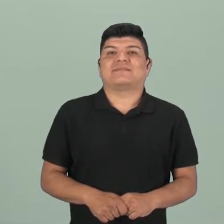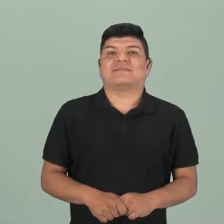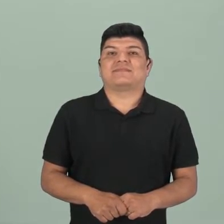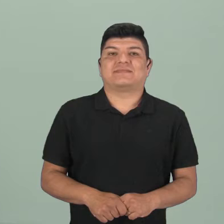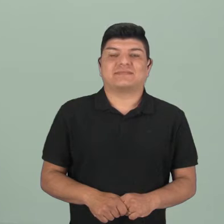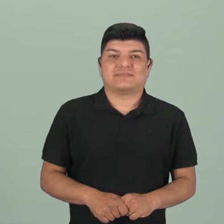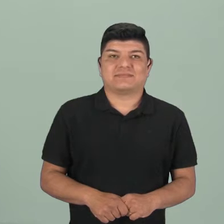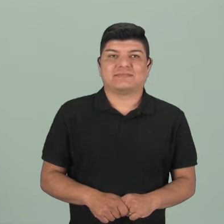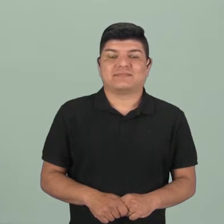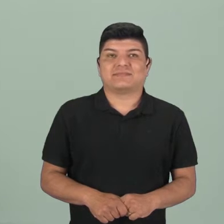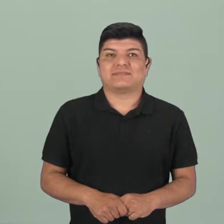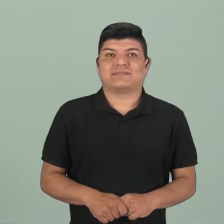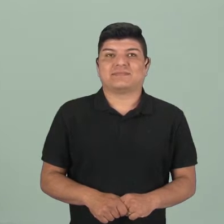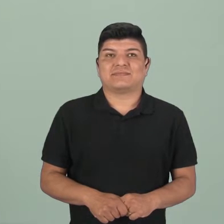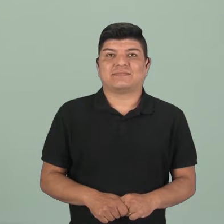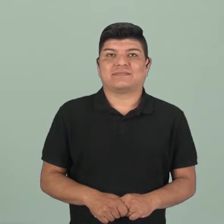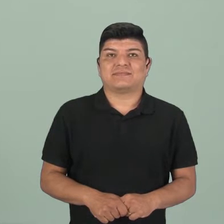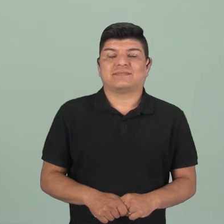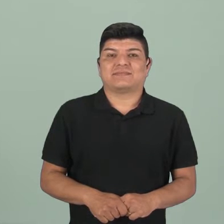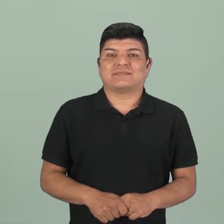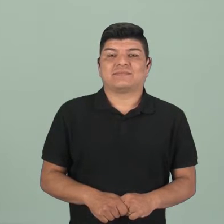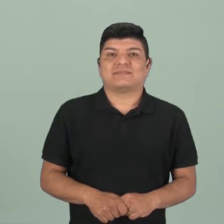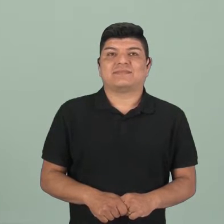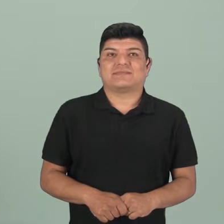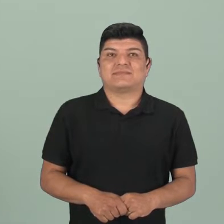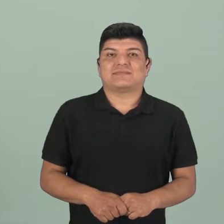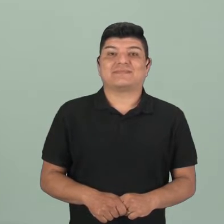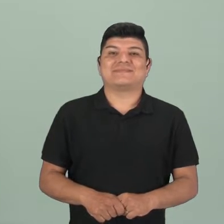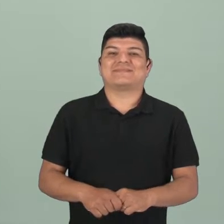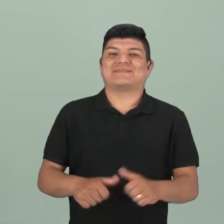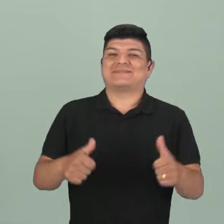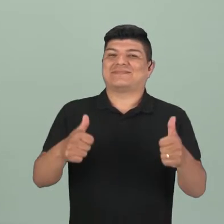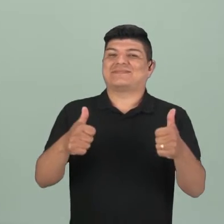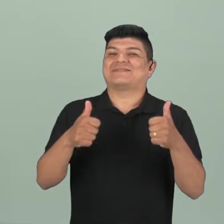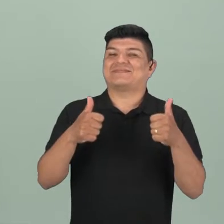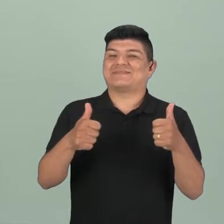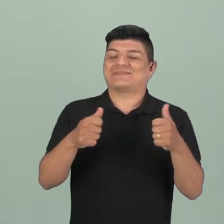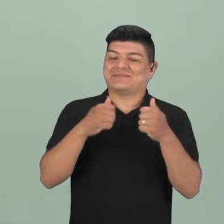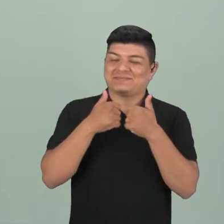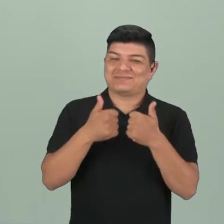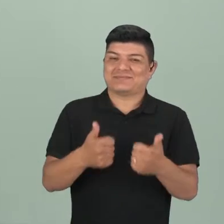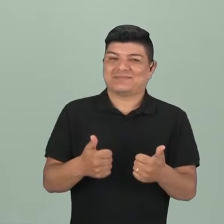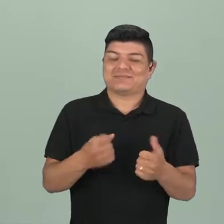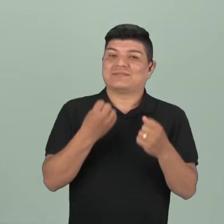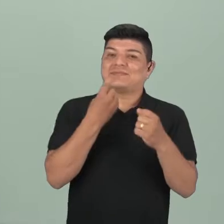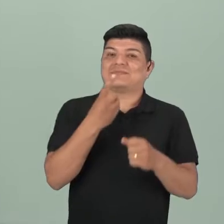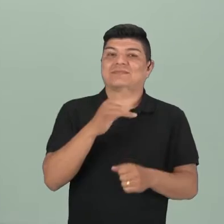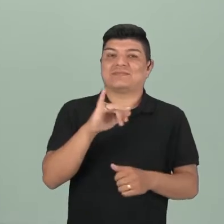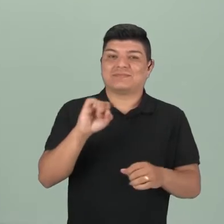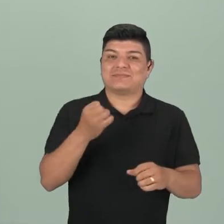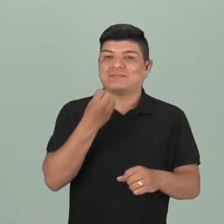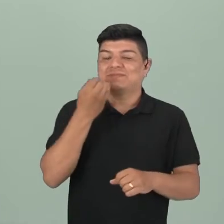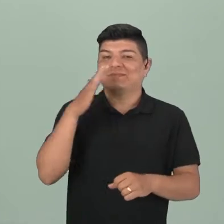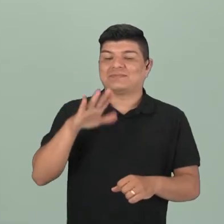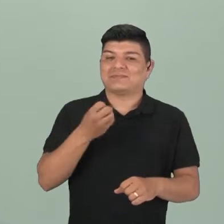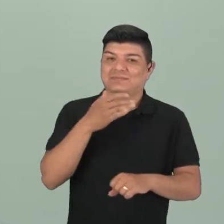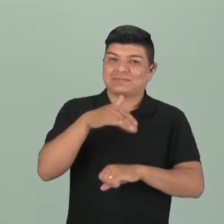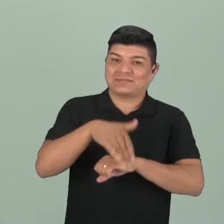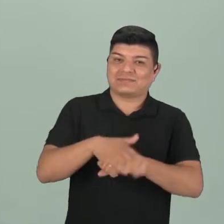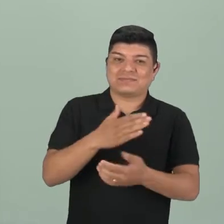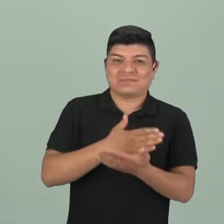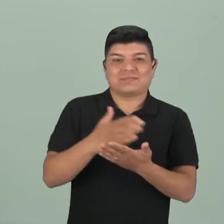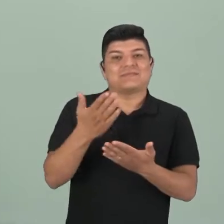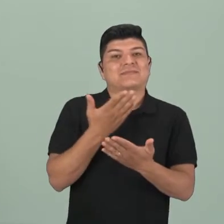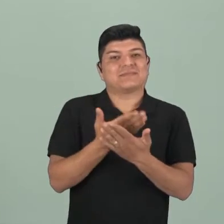tal? Vamos a empezar mais uma classe. E aí, galerinha, beleza? Bom dia, boa tarde ou boa noite. Vamos começar mais